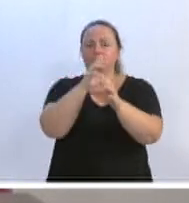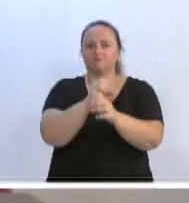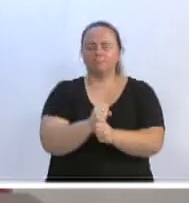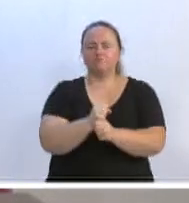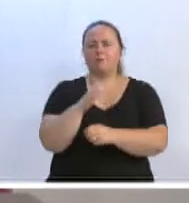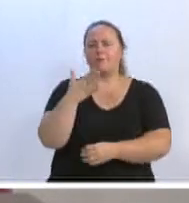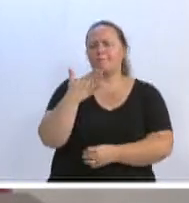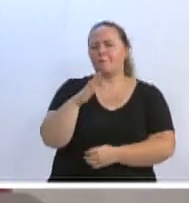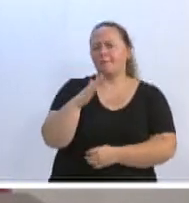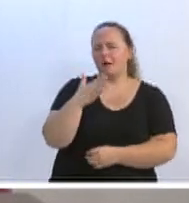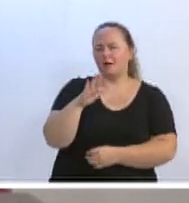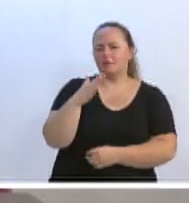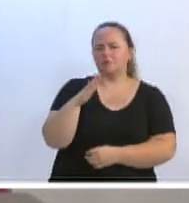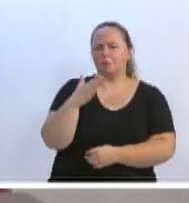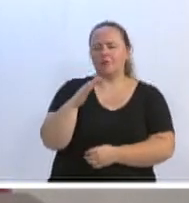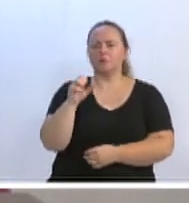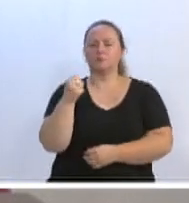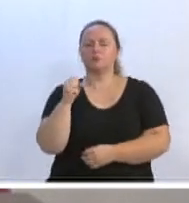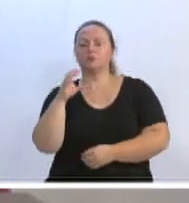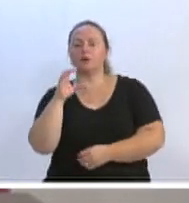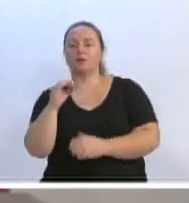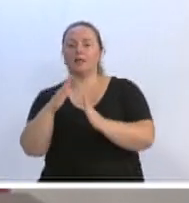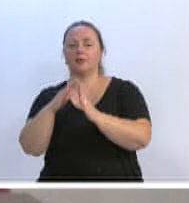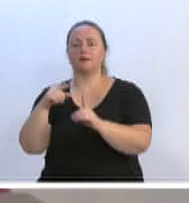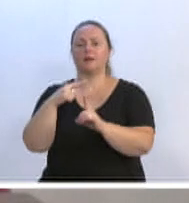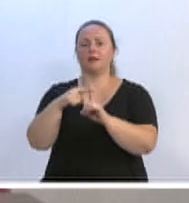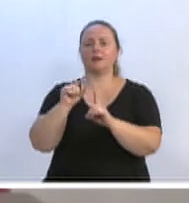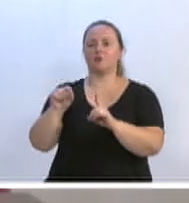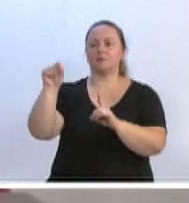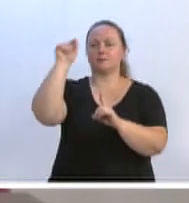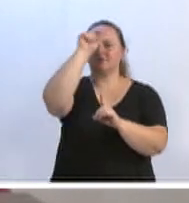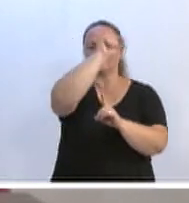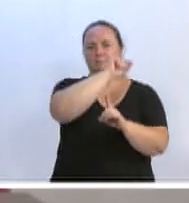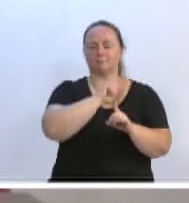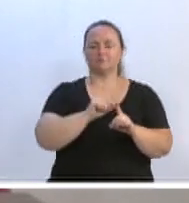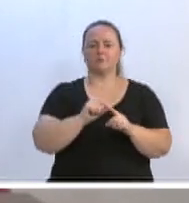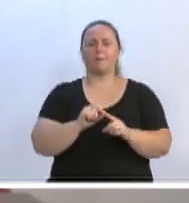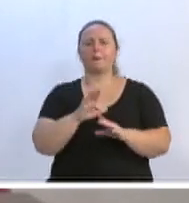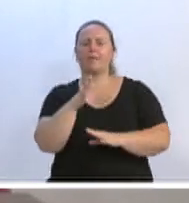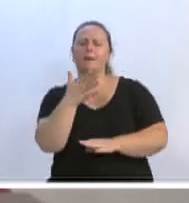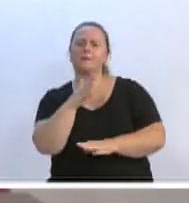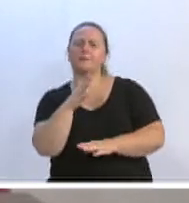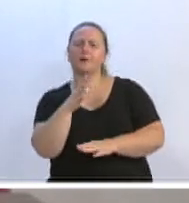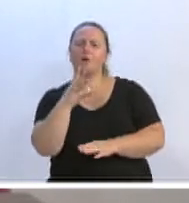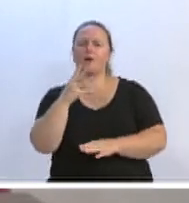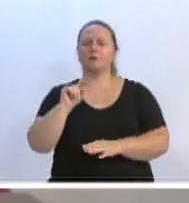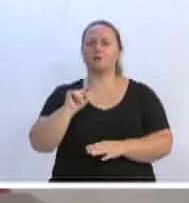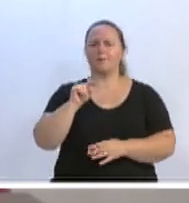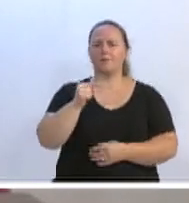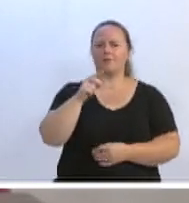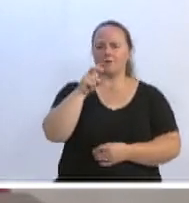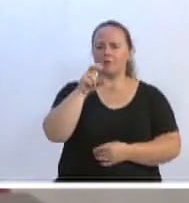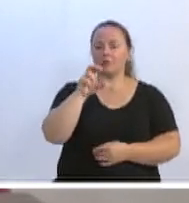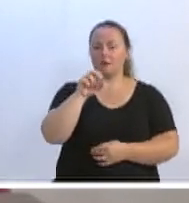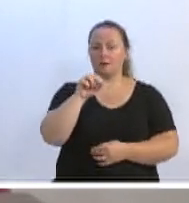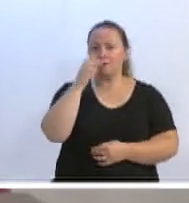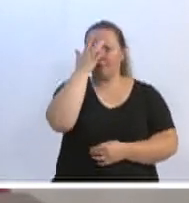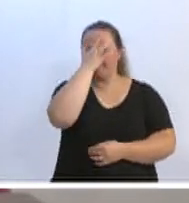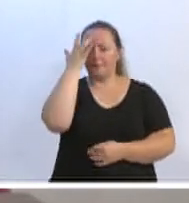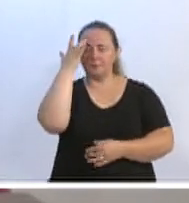de 80 igrejas e um número estimado de 4.500